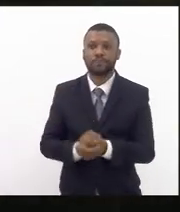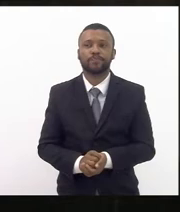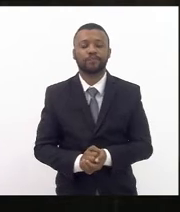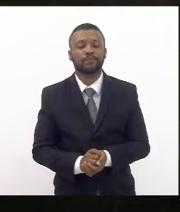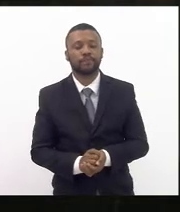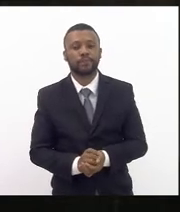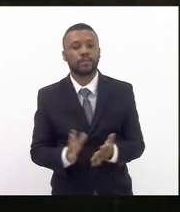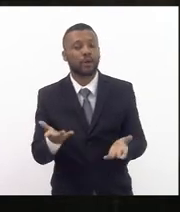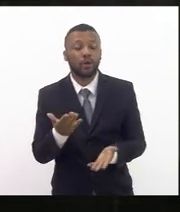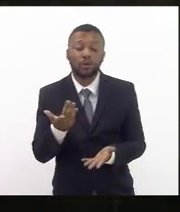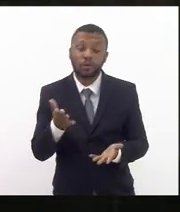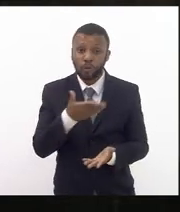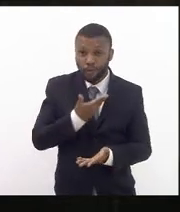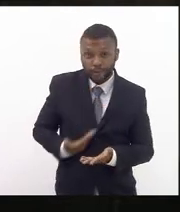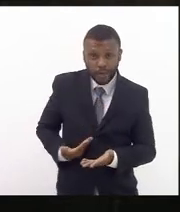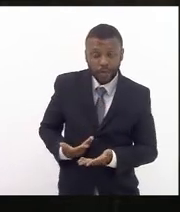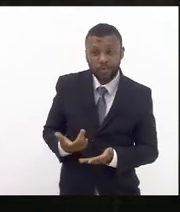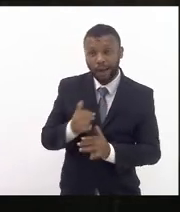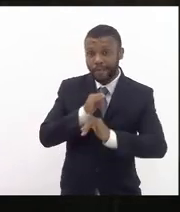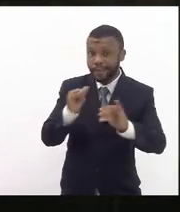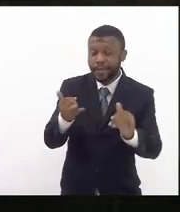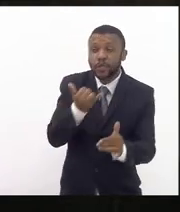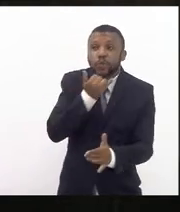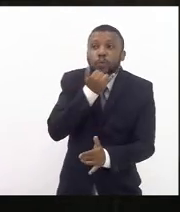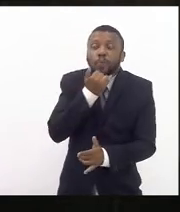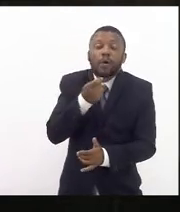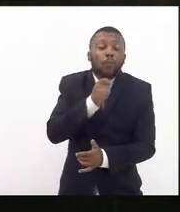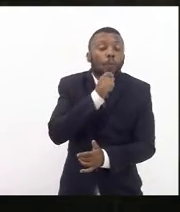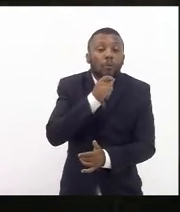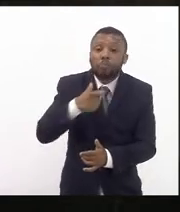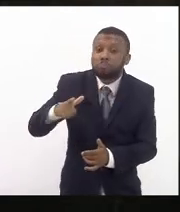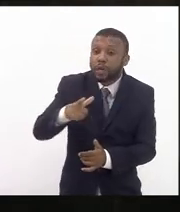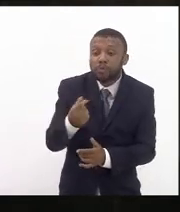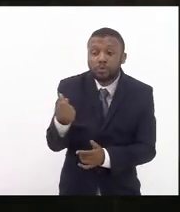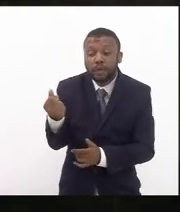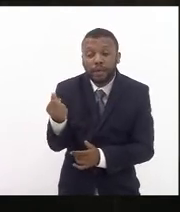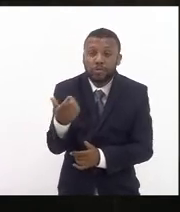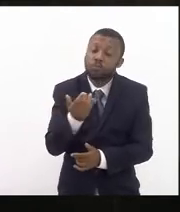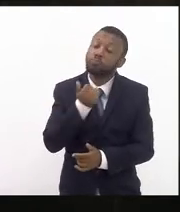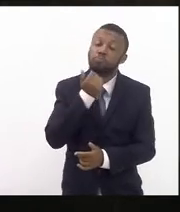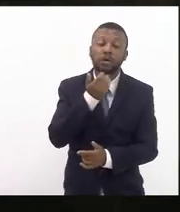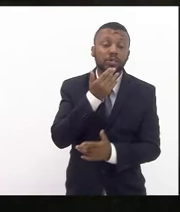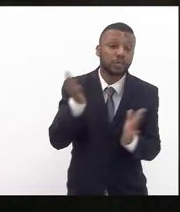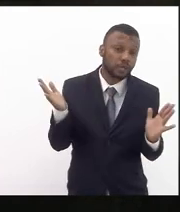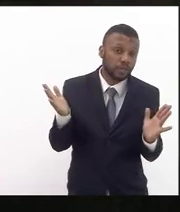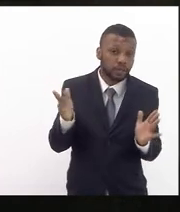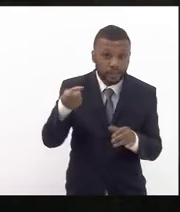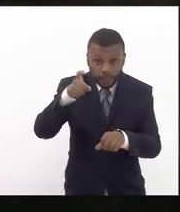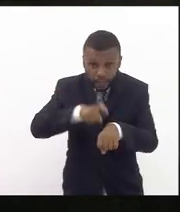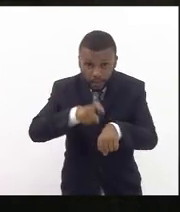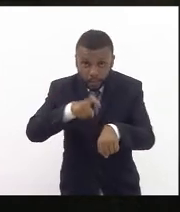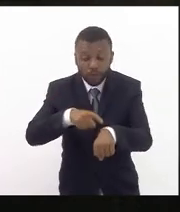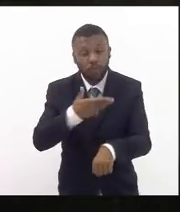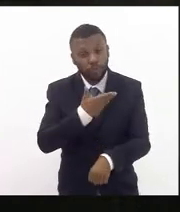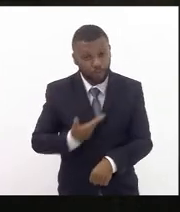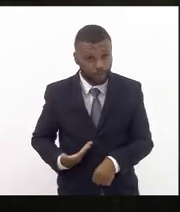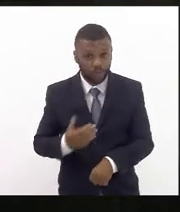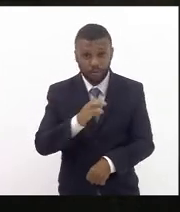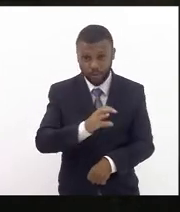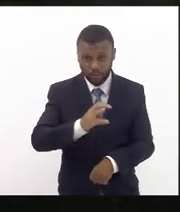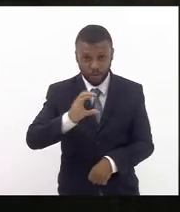não adianta o governo dizer que não tem dinheiro, e aí é importante dizer que nesse momento o governo Cláudio Castro tem